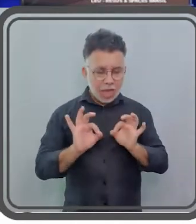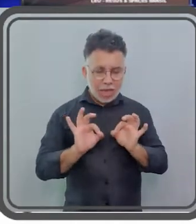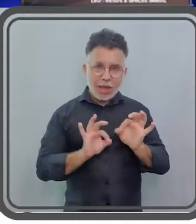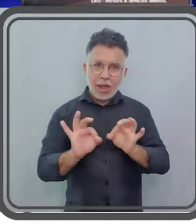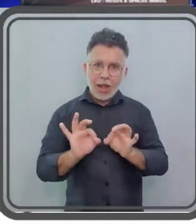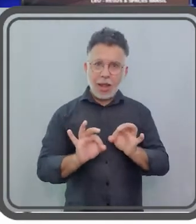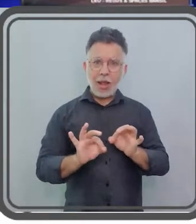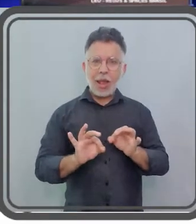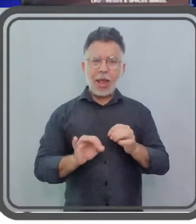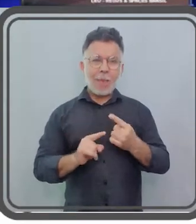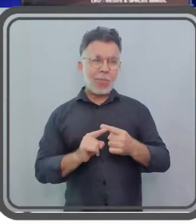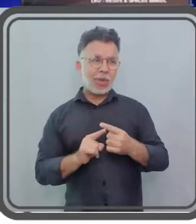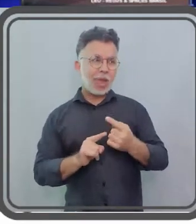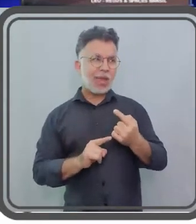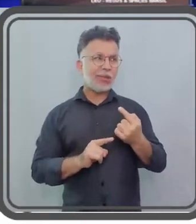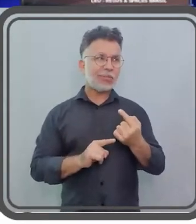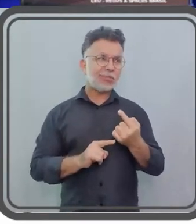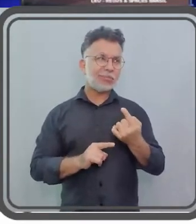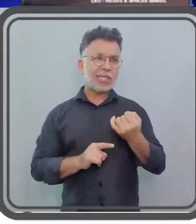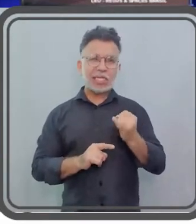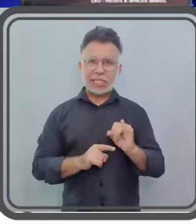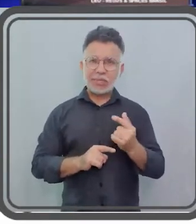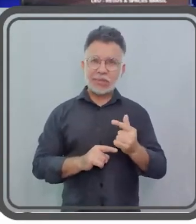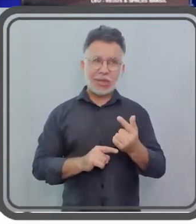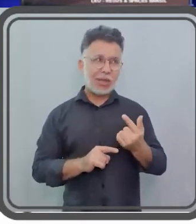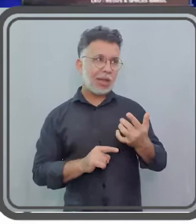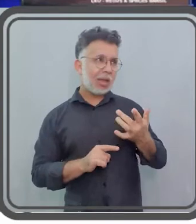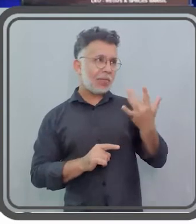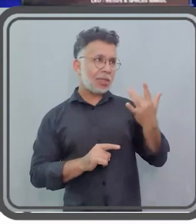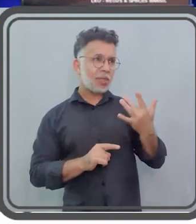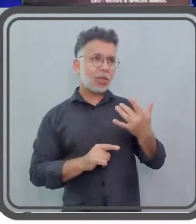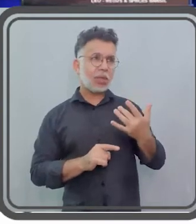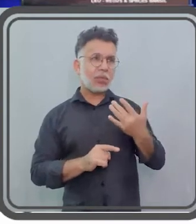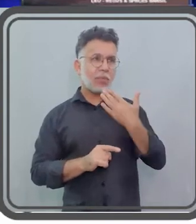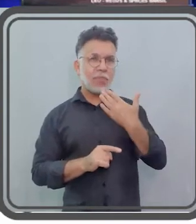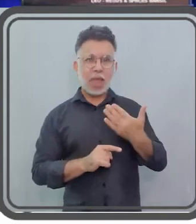outra maneira, você fica sabendo porque uma pessoa foi no pronto-socorro,